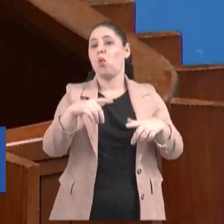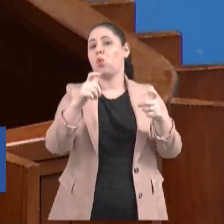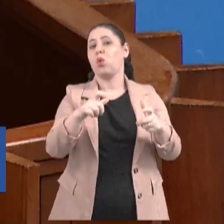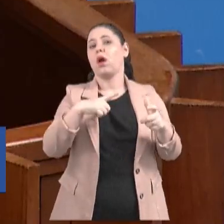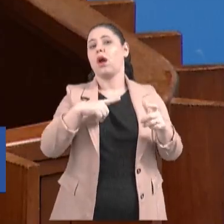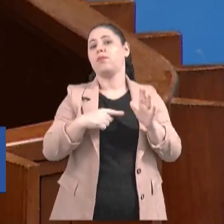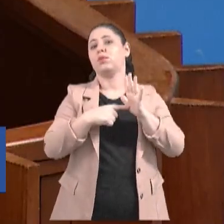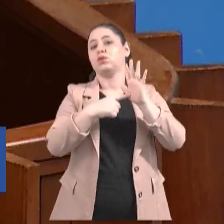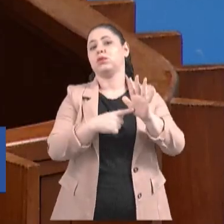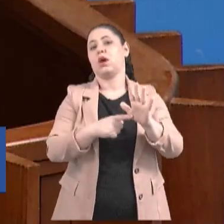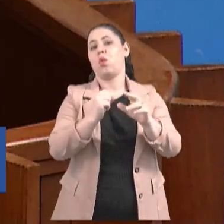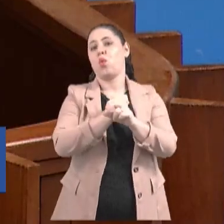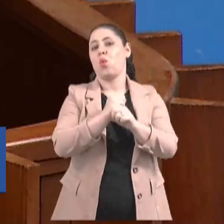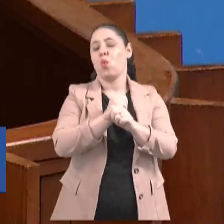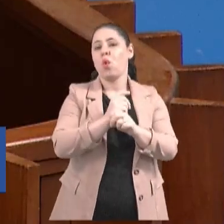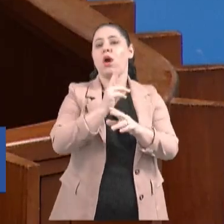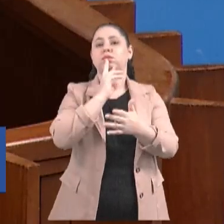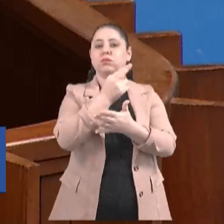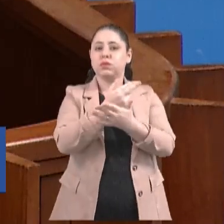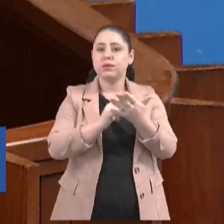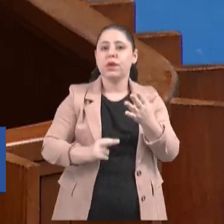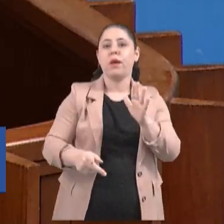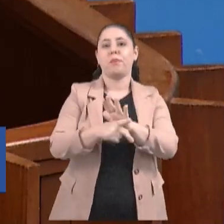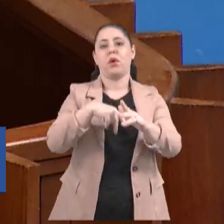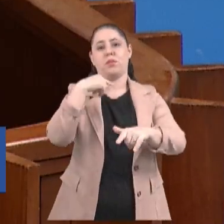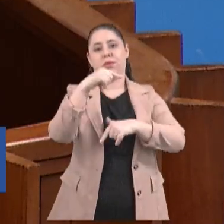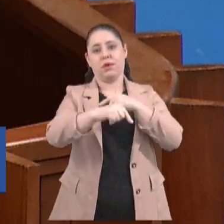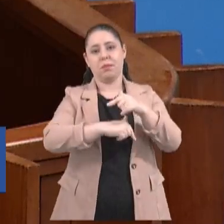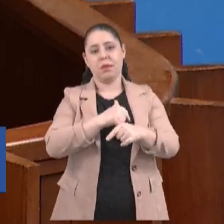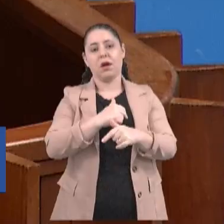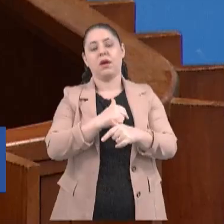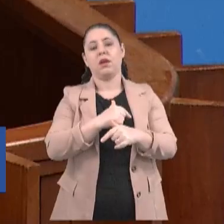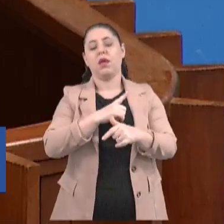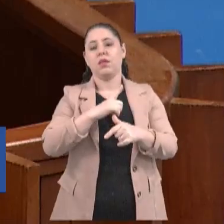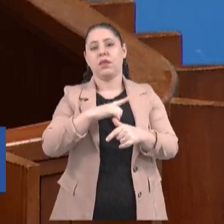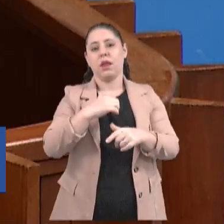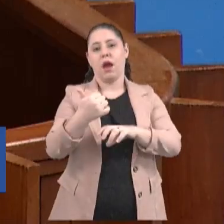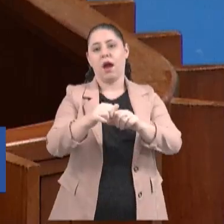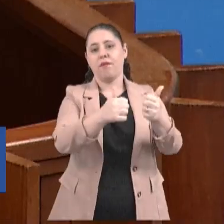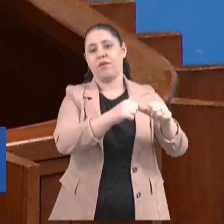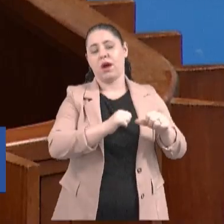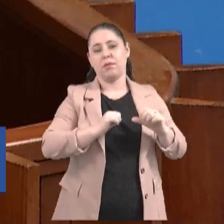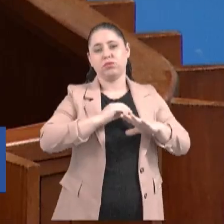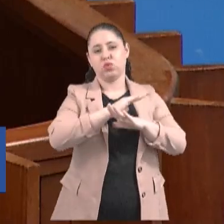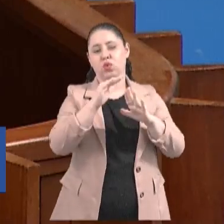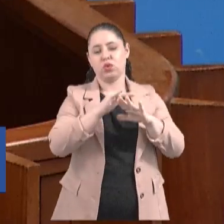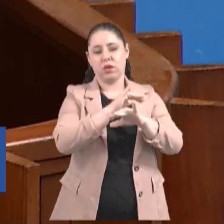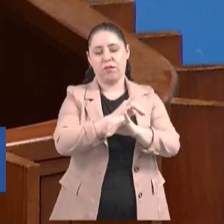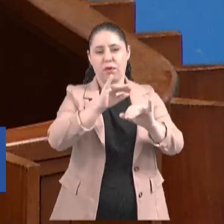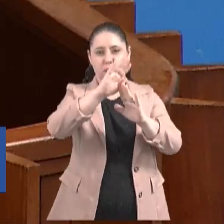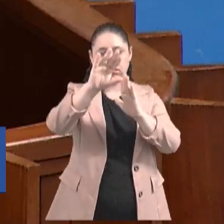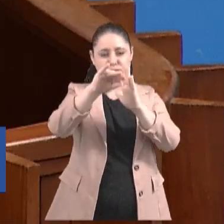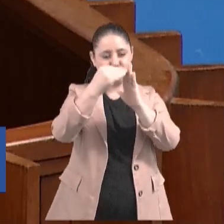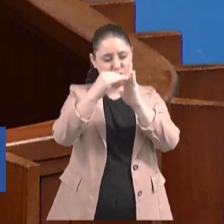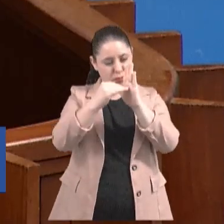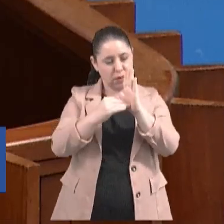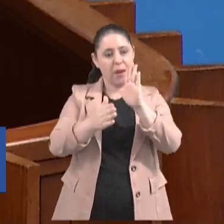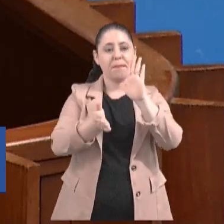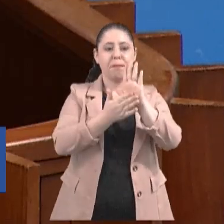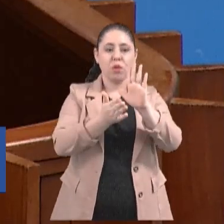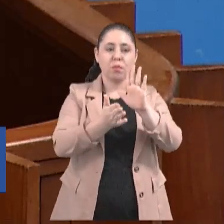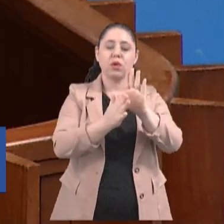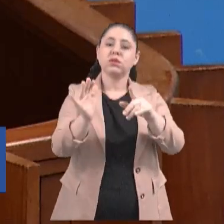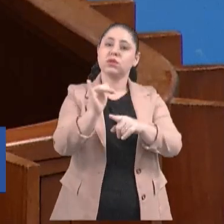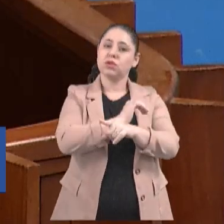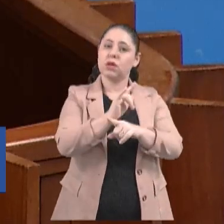Observatório apresentará anualmente relatórios de suas atividades, contendo análise dos dados coletados e propostas